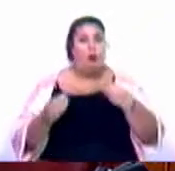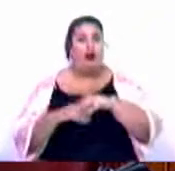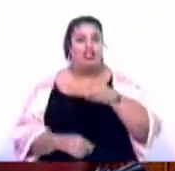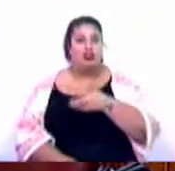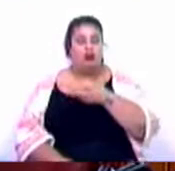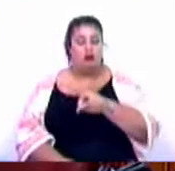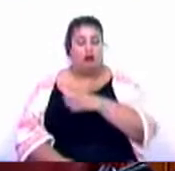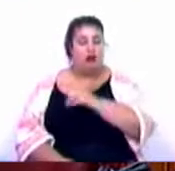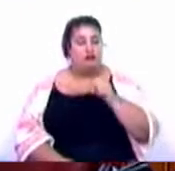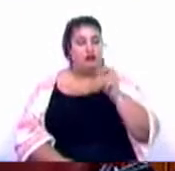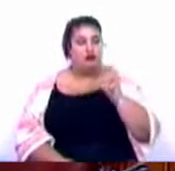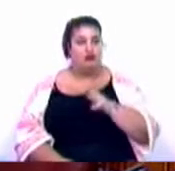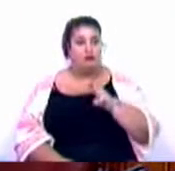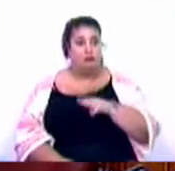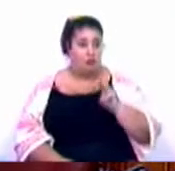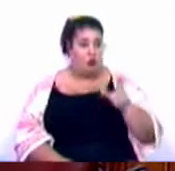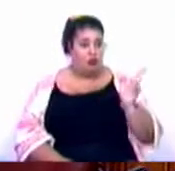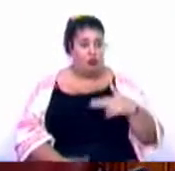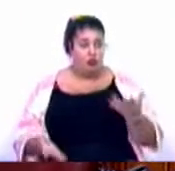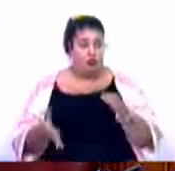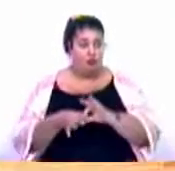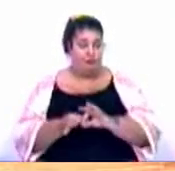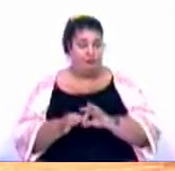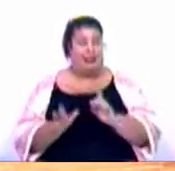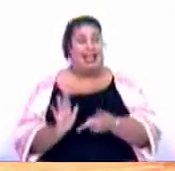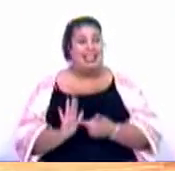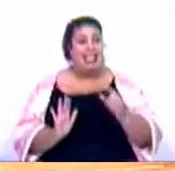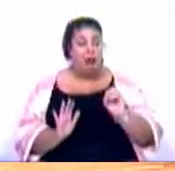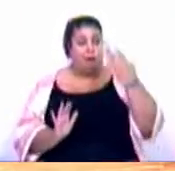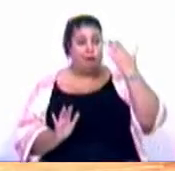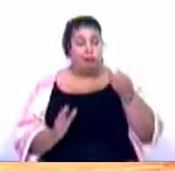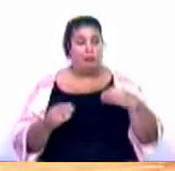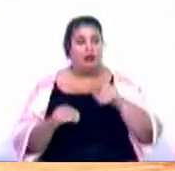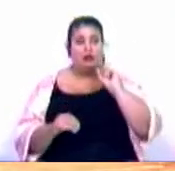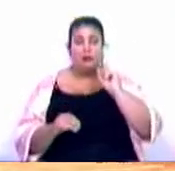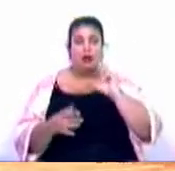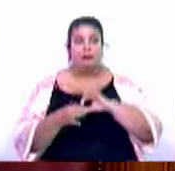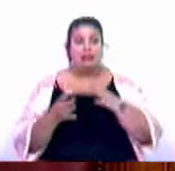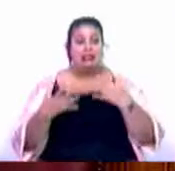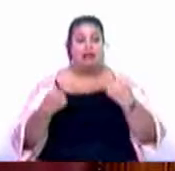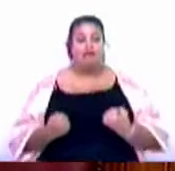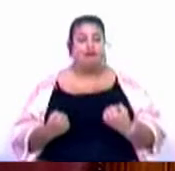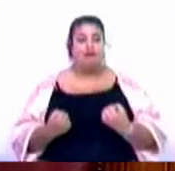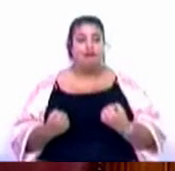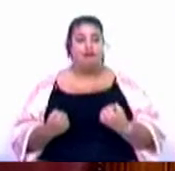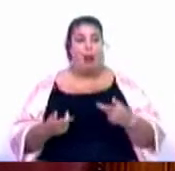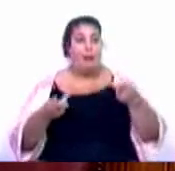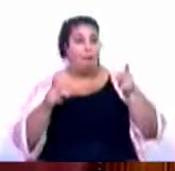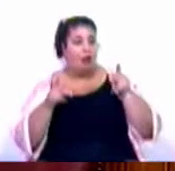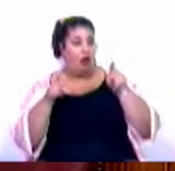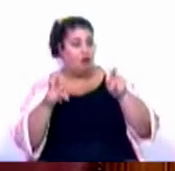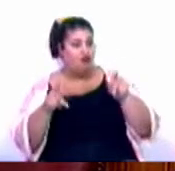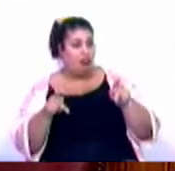de euros para dar resposta a uma necessidade prioritária, mas fundamentalmente para dar corpo a uma abordagem pedagógica